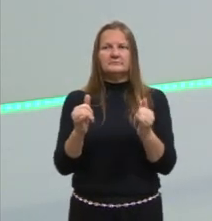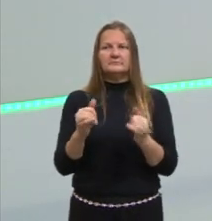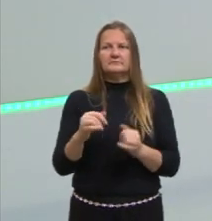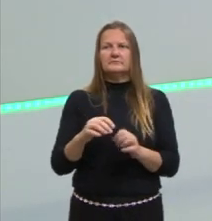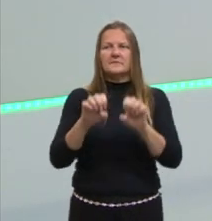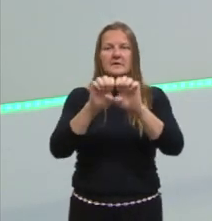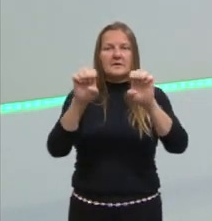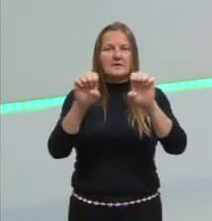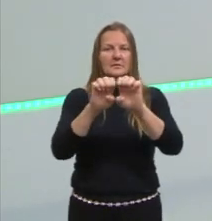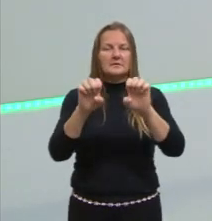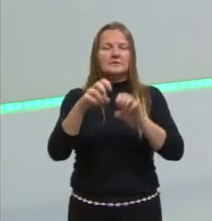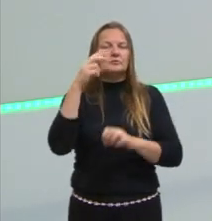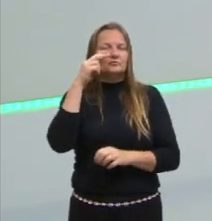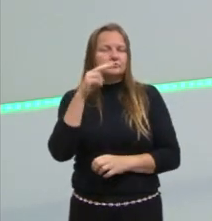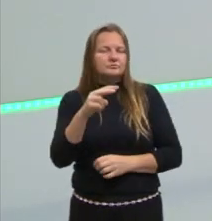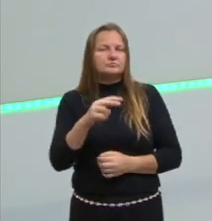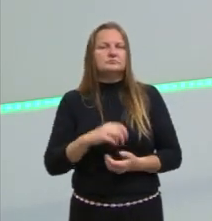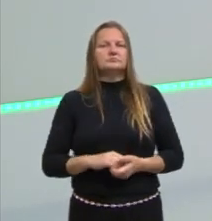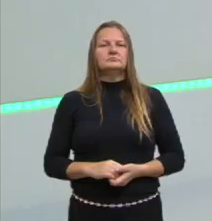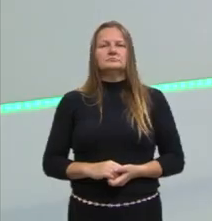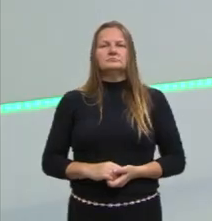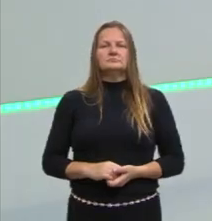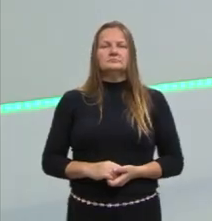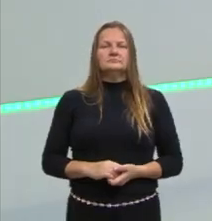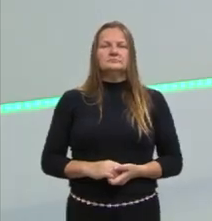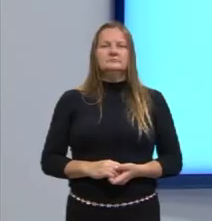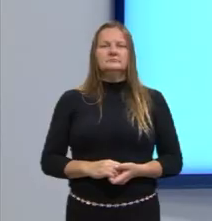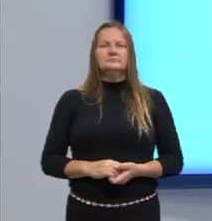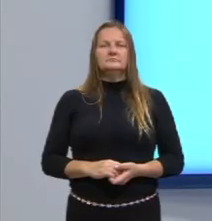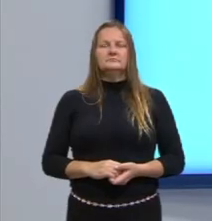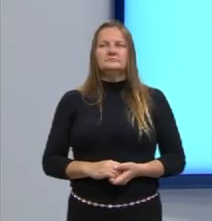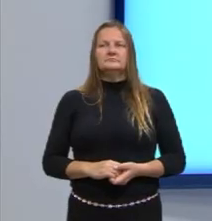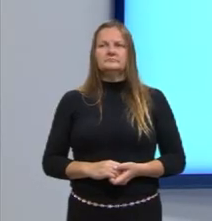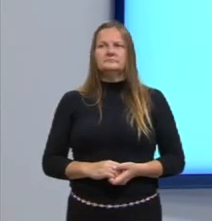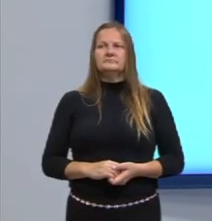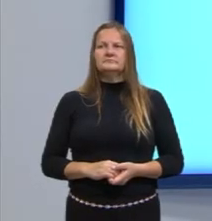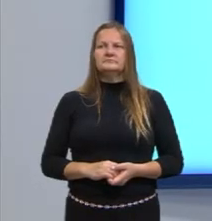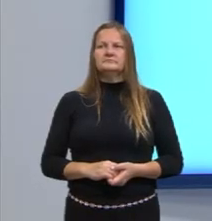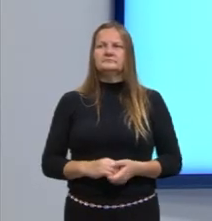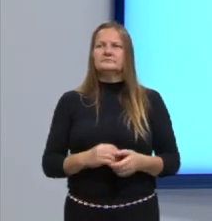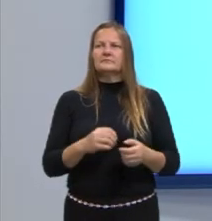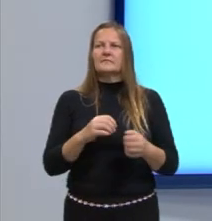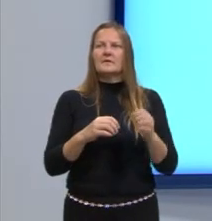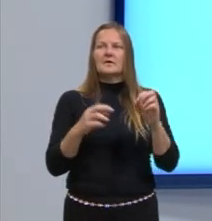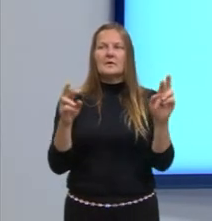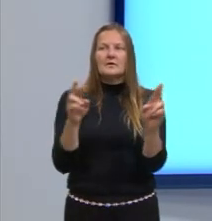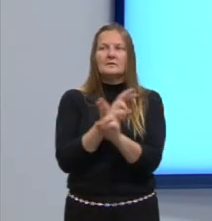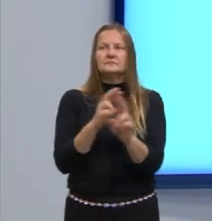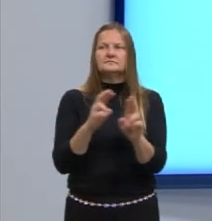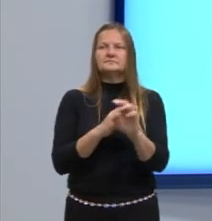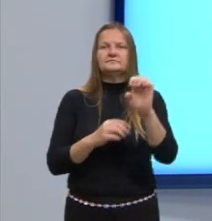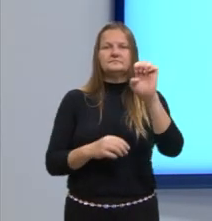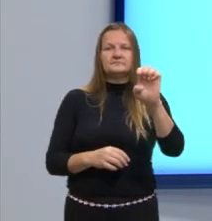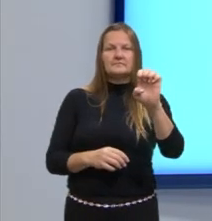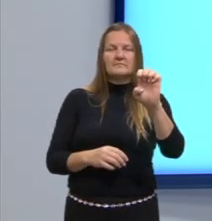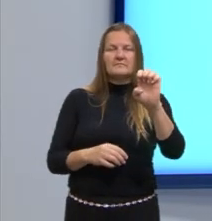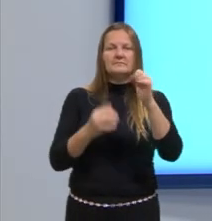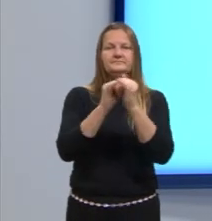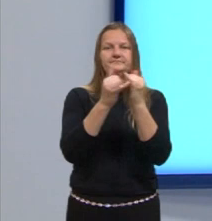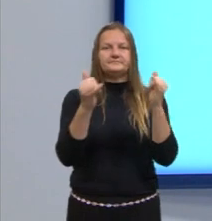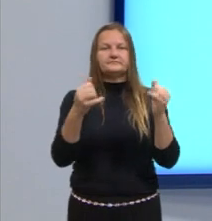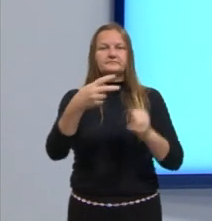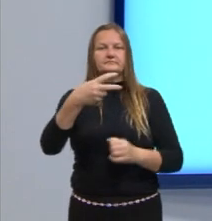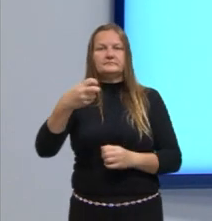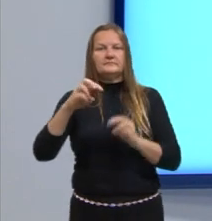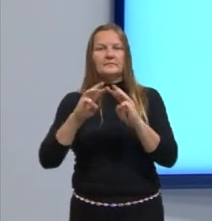equação que a gente já vê em vários lugares né quando a gente vê uma imagem de física a gente acaba vendo da relação aqui que é energia igual